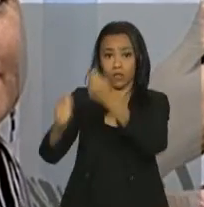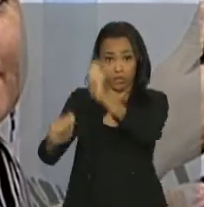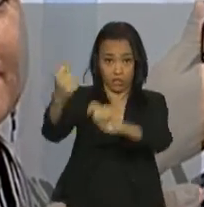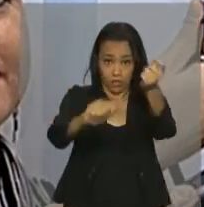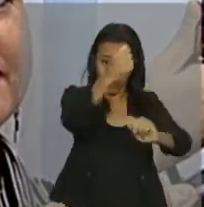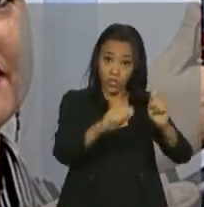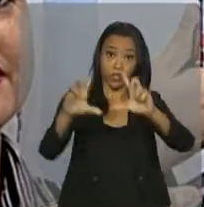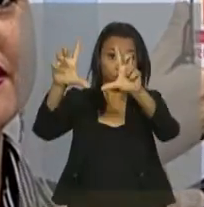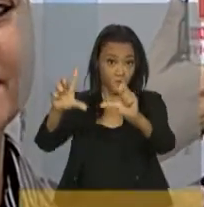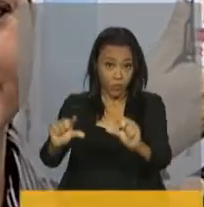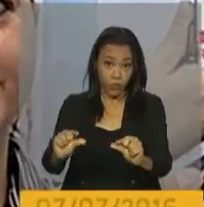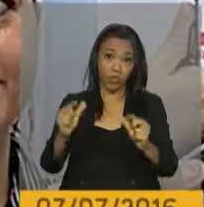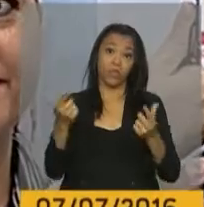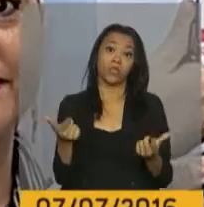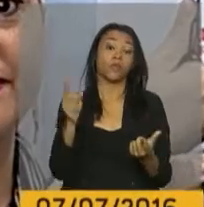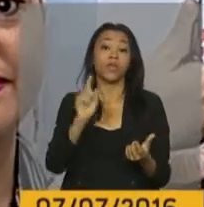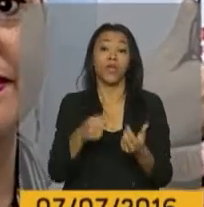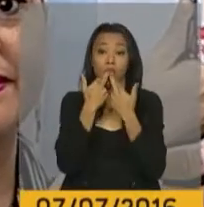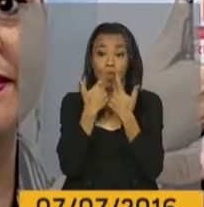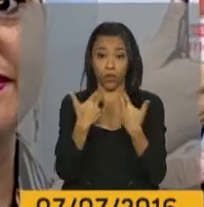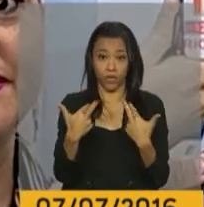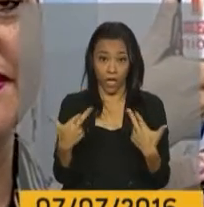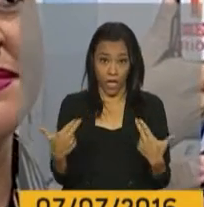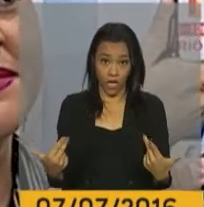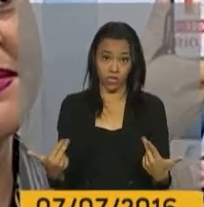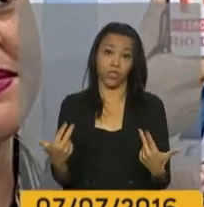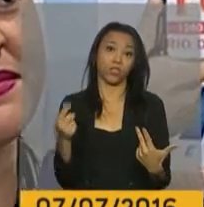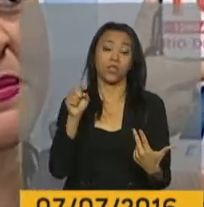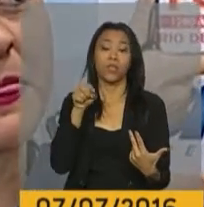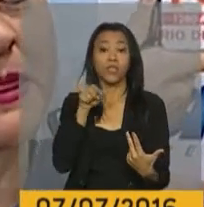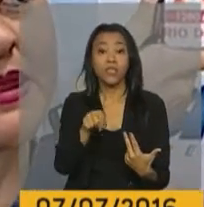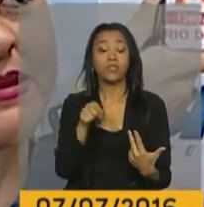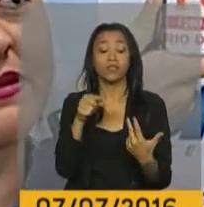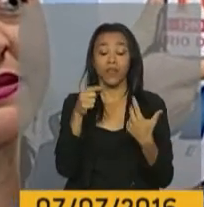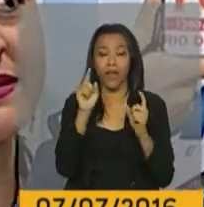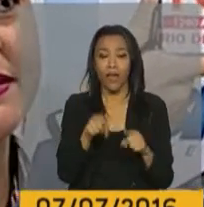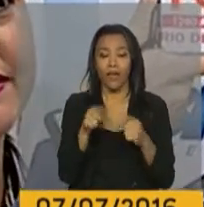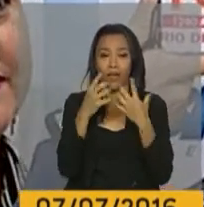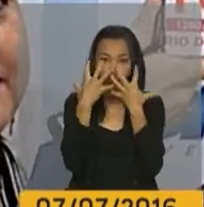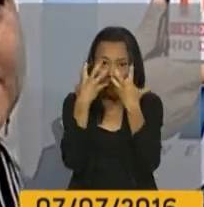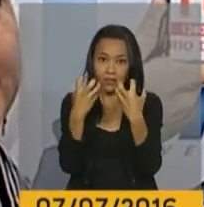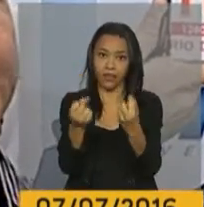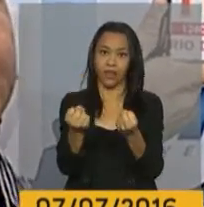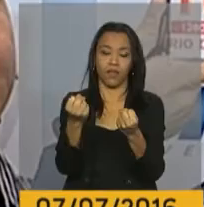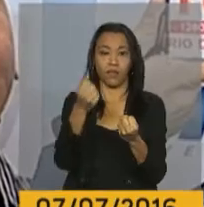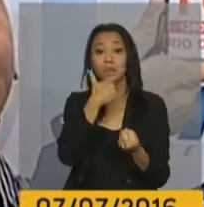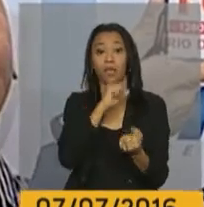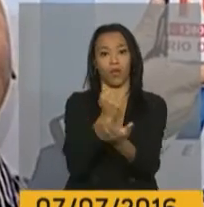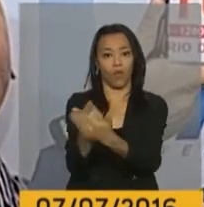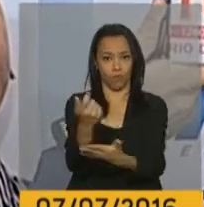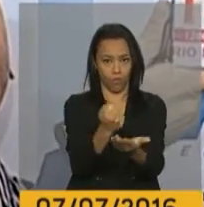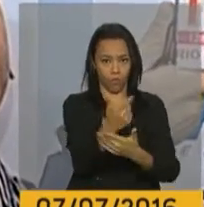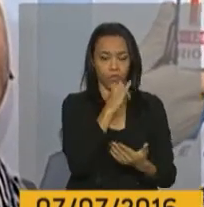açúcar como sendo novidade no seu portfólio e uma coisa atraente para os consumidores especialmente